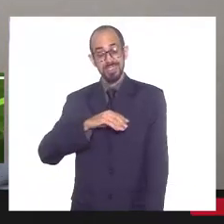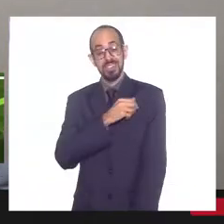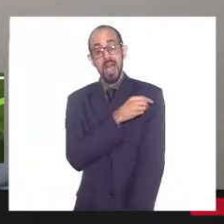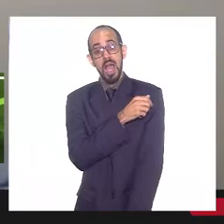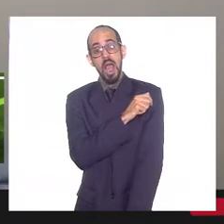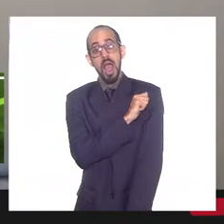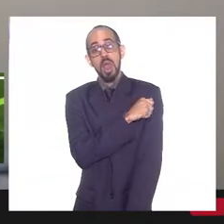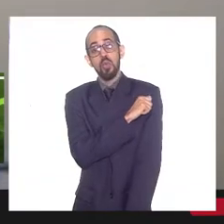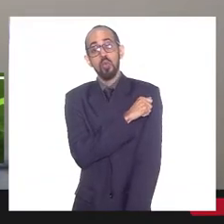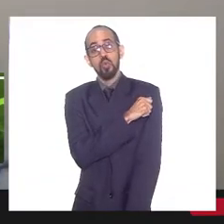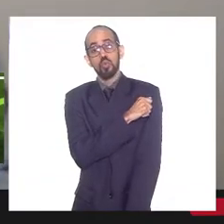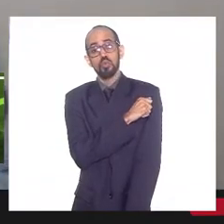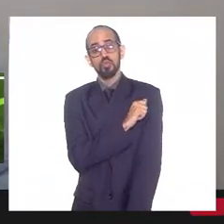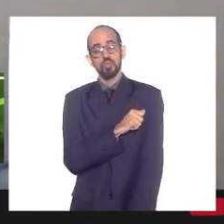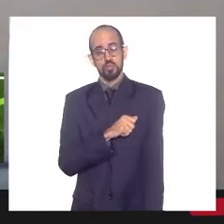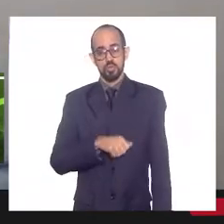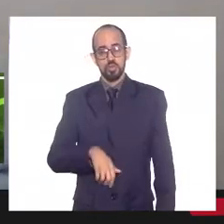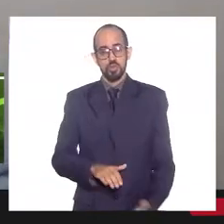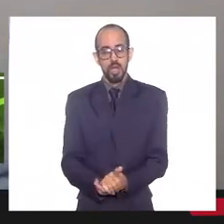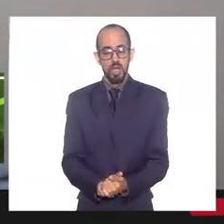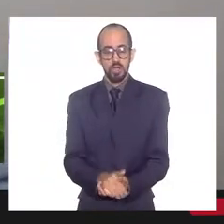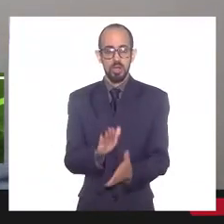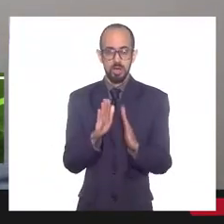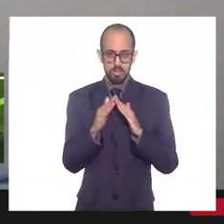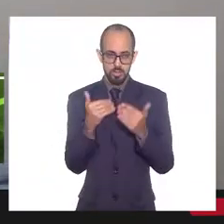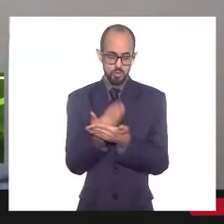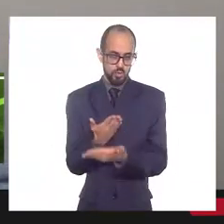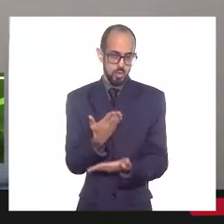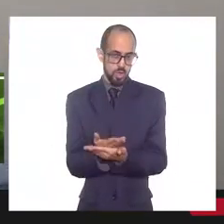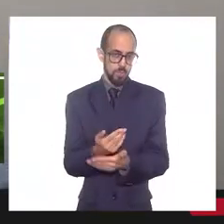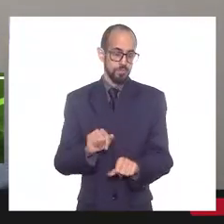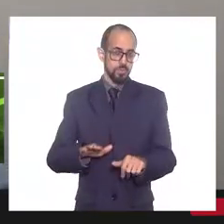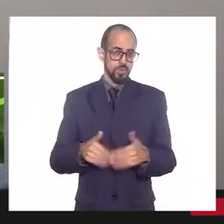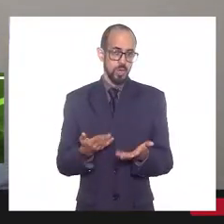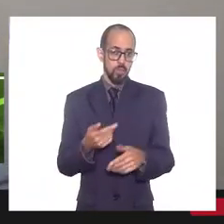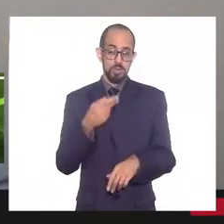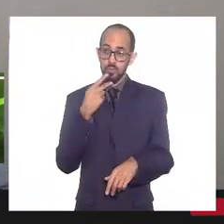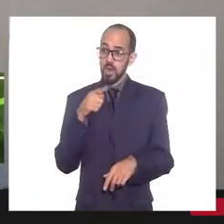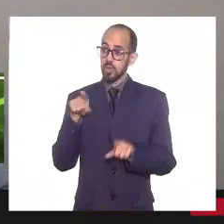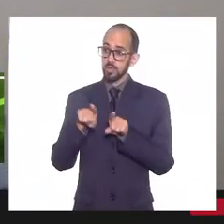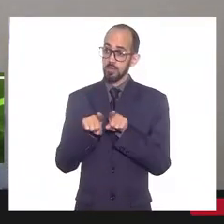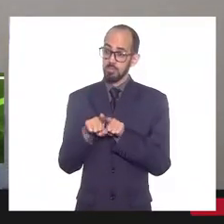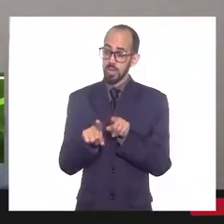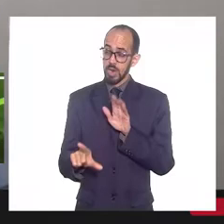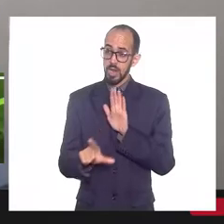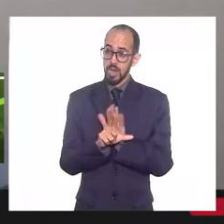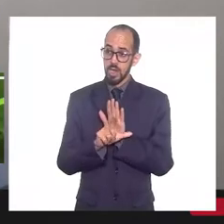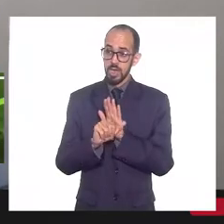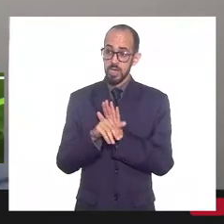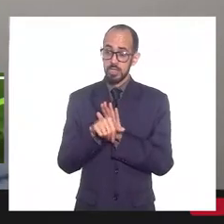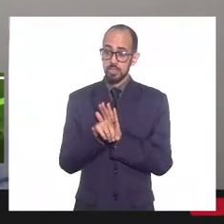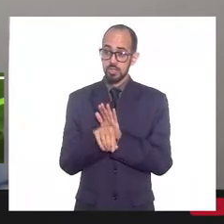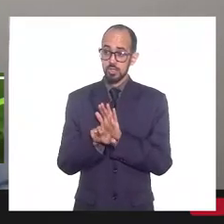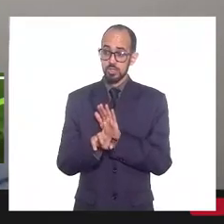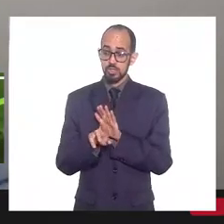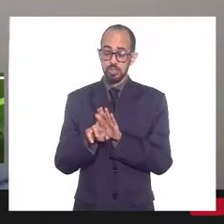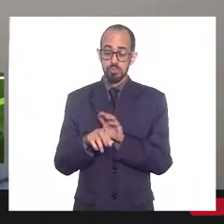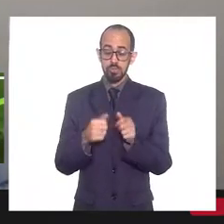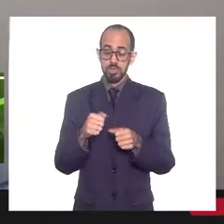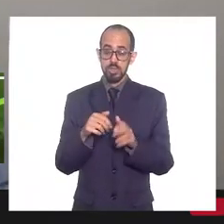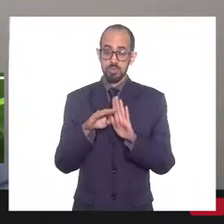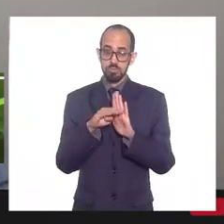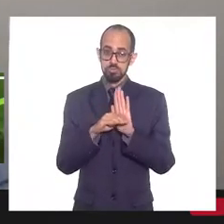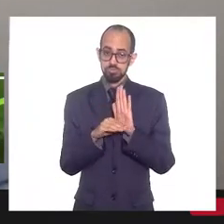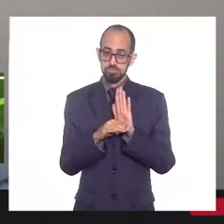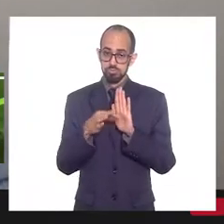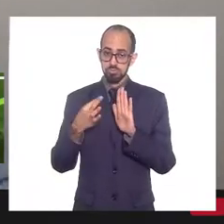virtually all this blog mas passou rapidamente pela lei kandir eu quero lembrar da questão da dotação orçamentária para que o estado